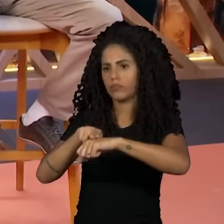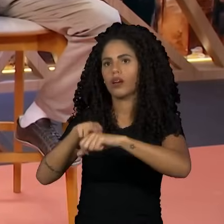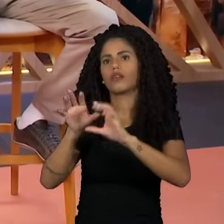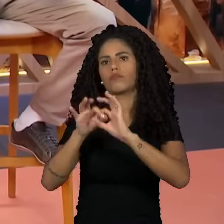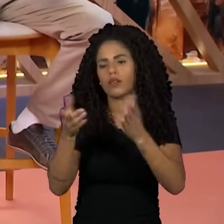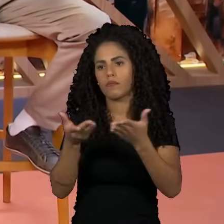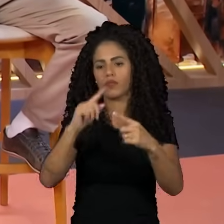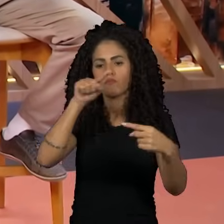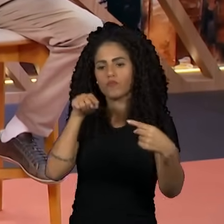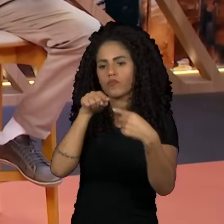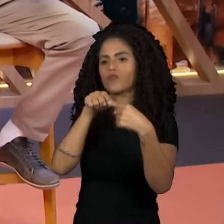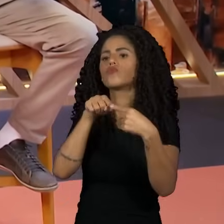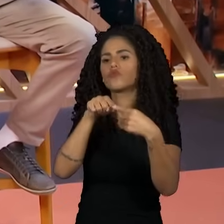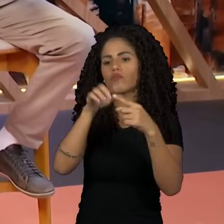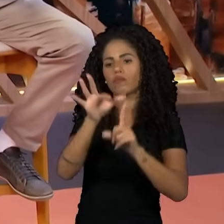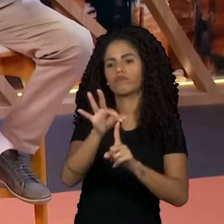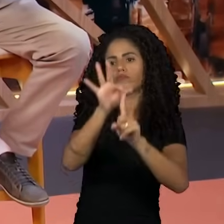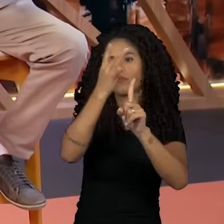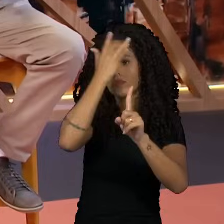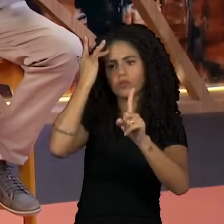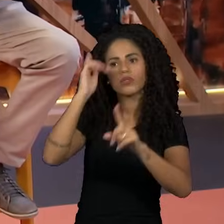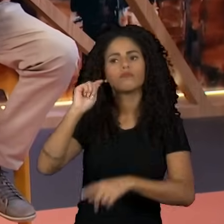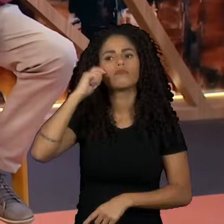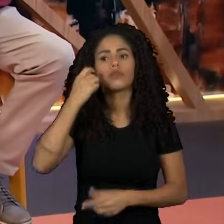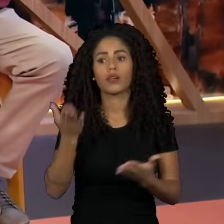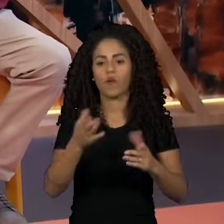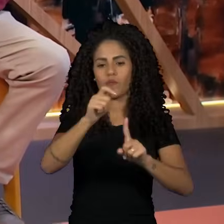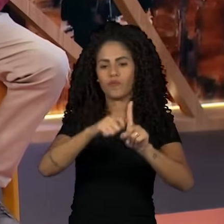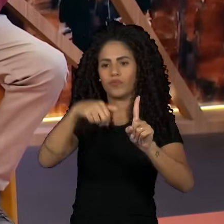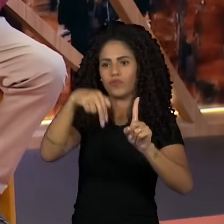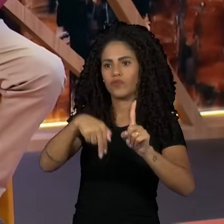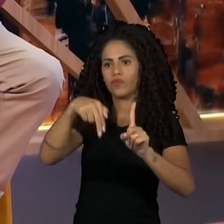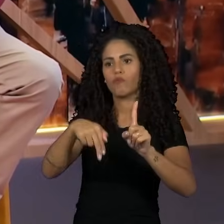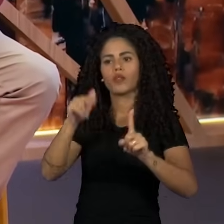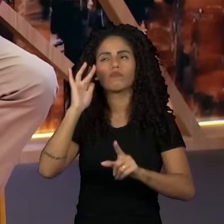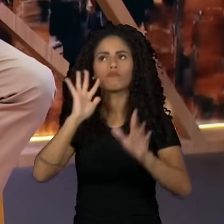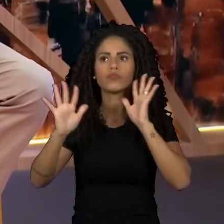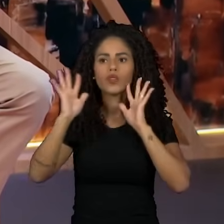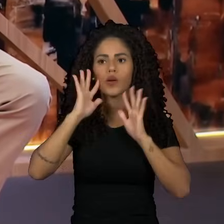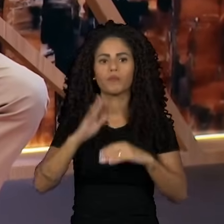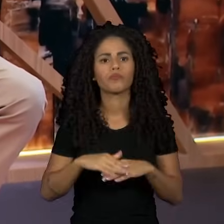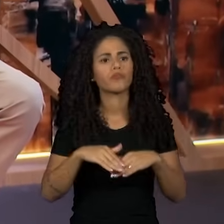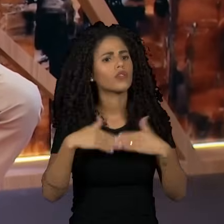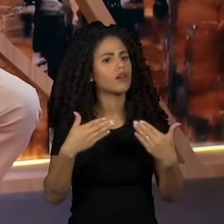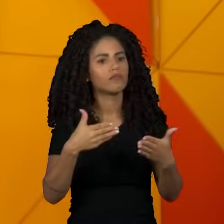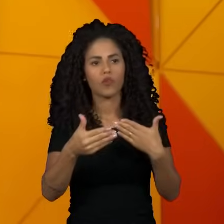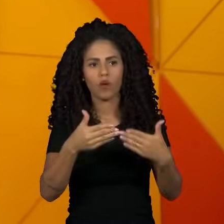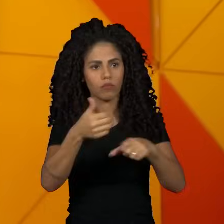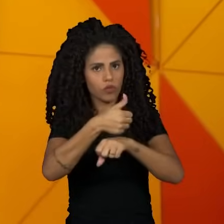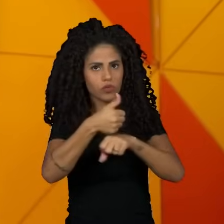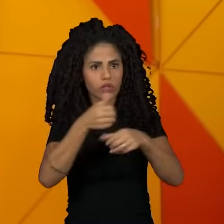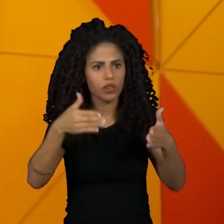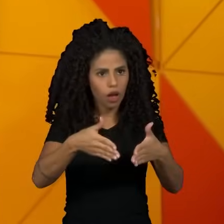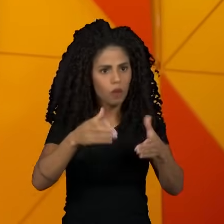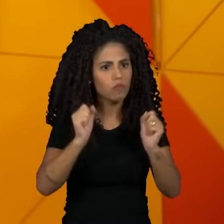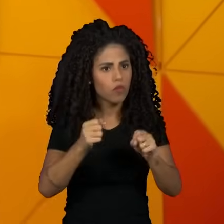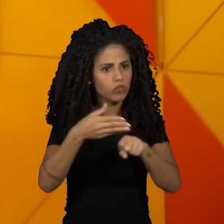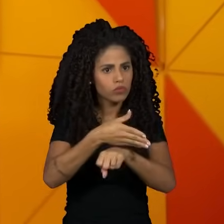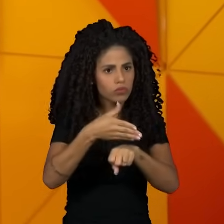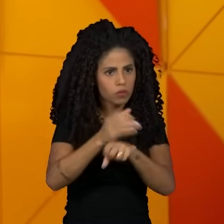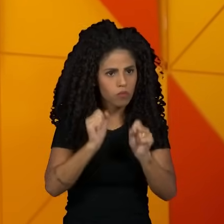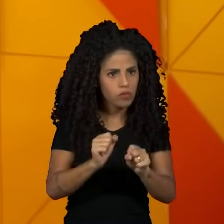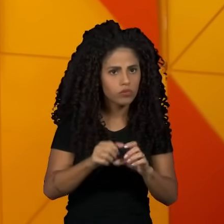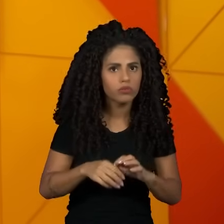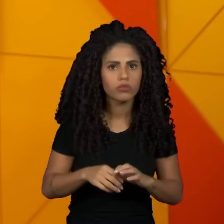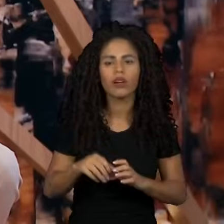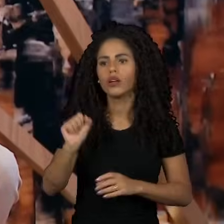o objetivo de dar esse protagonismo. Vai ocorrer agora em novembro, justamente pensando nessas questões. Qualquer profissional pode participar, né? Isso,